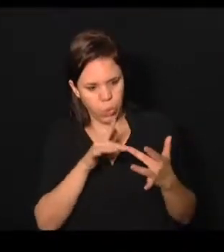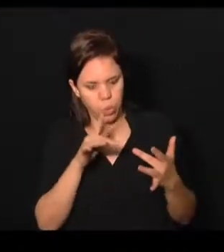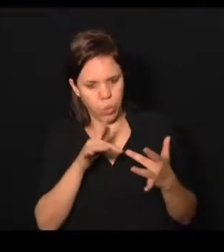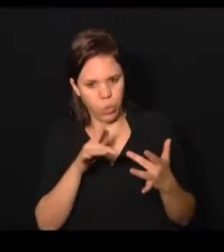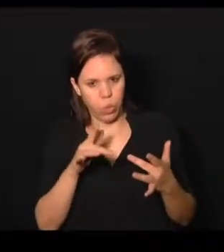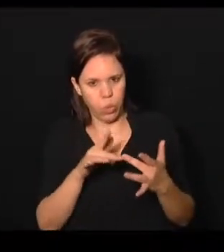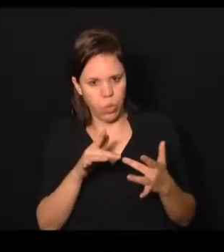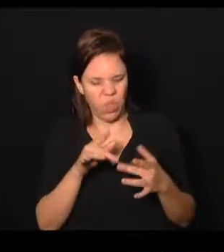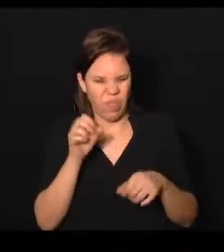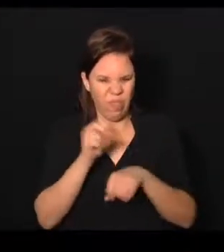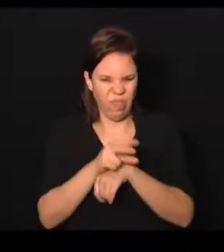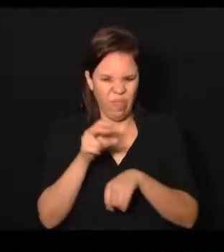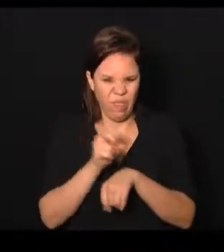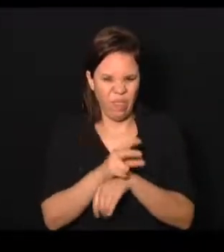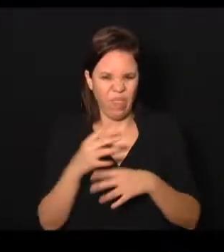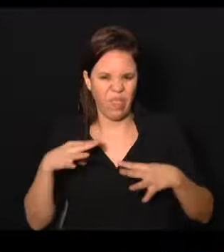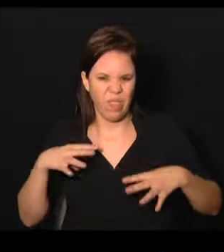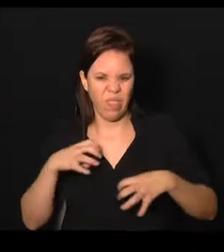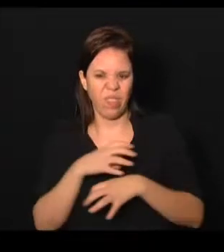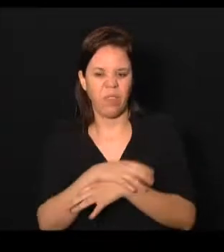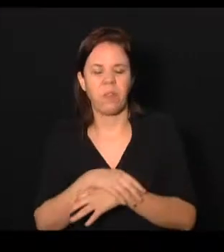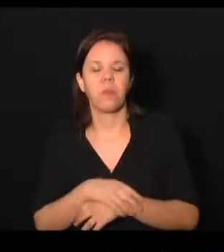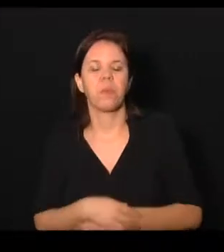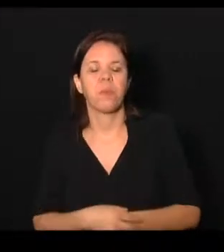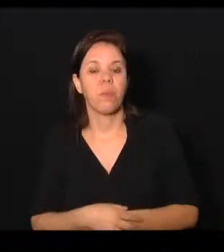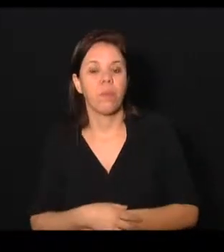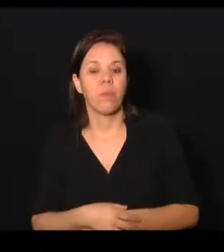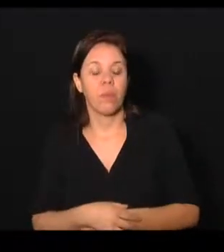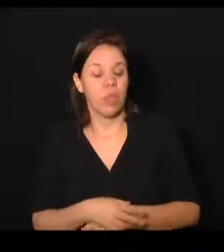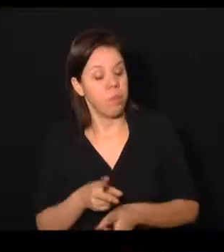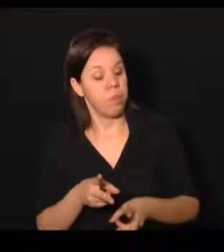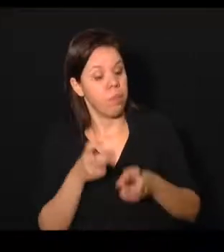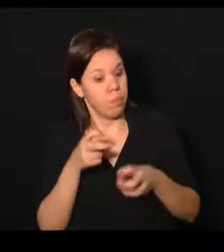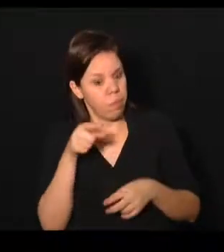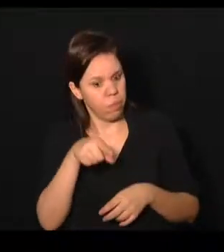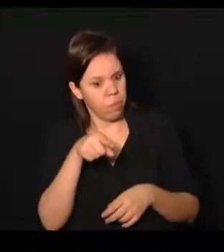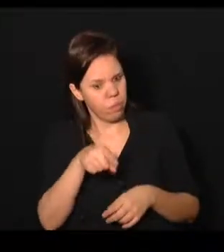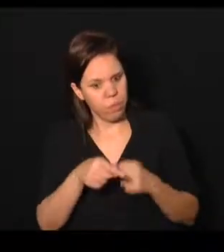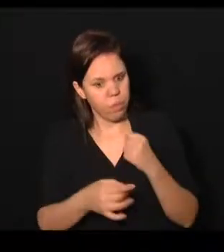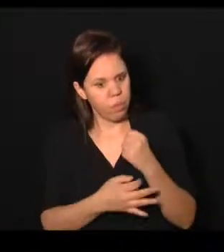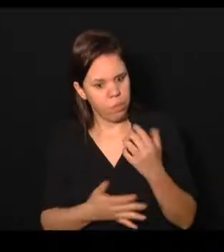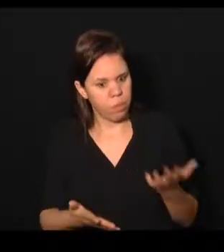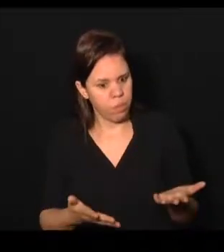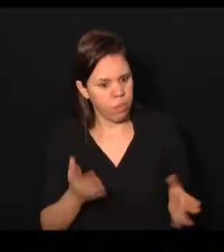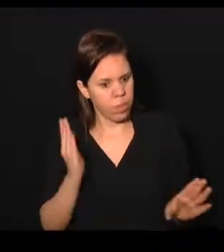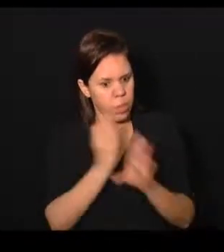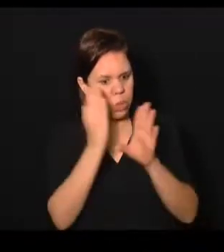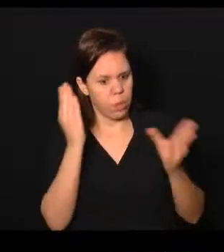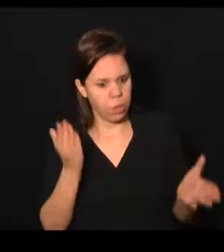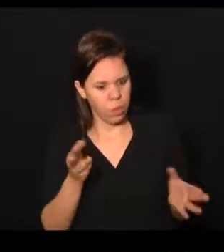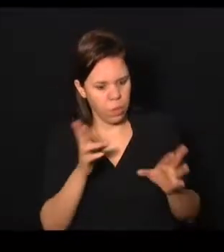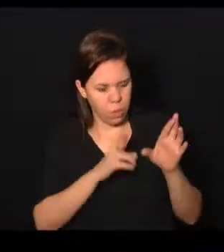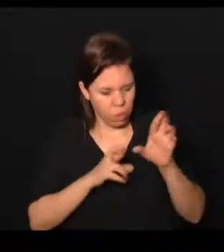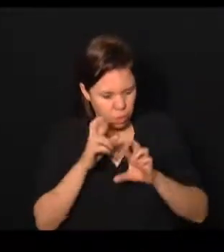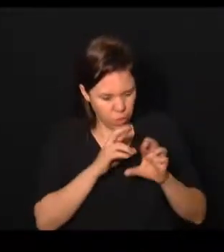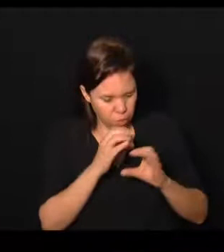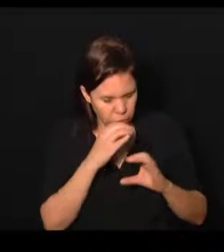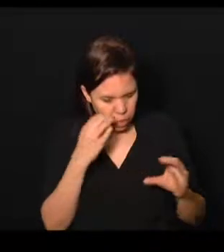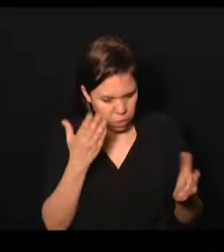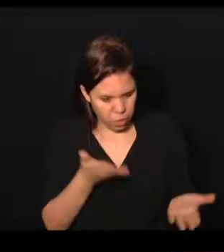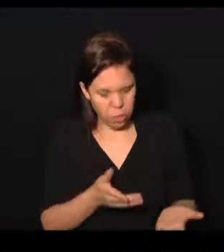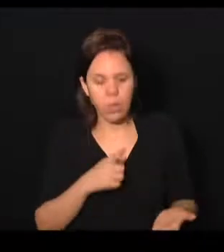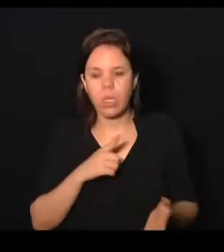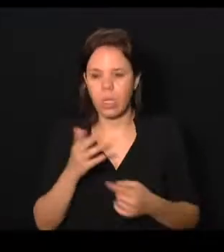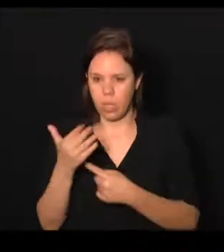patógeno, né, com o vírus, com a bactéria, enfim, e ele ser detectável no seu sangue. A gente tem tecnologia hoje de